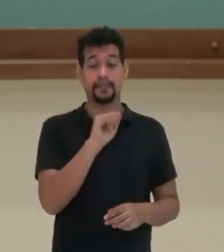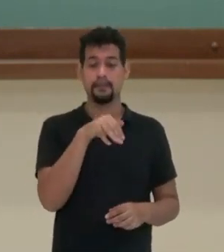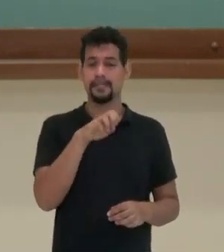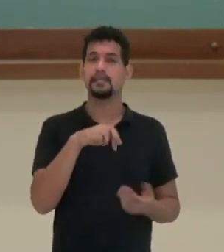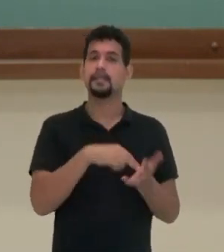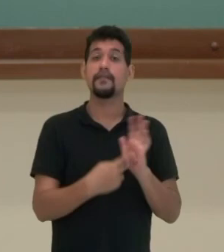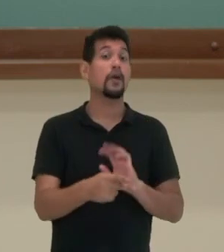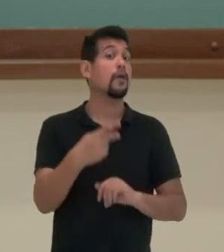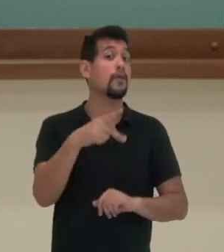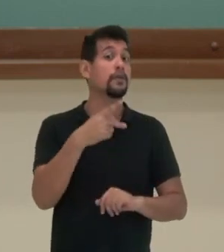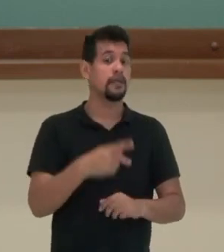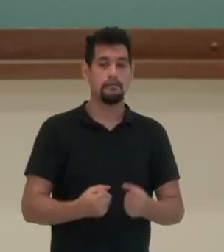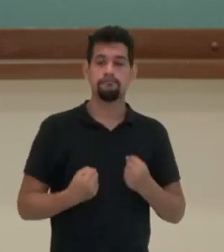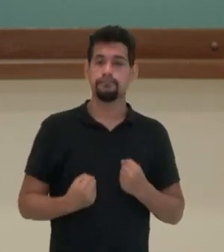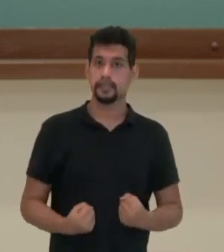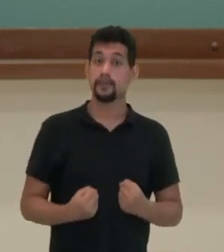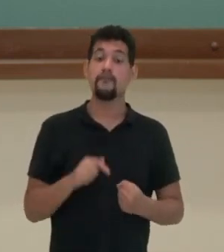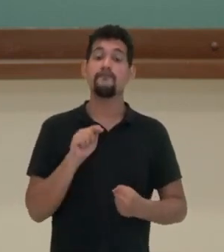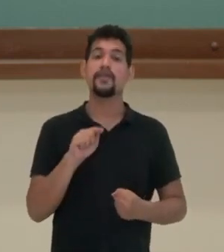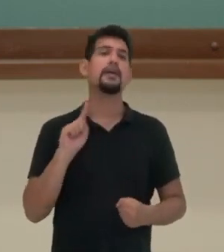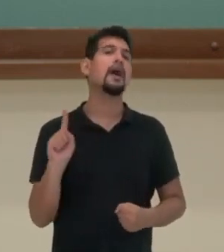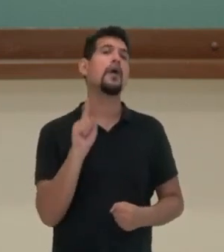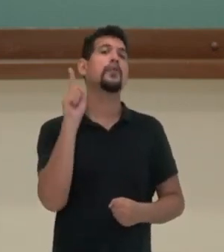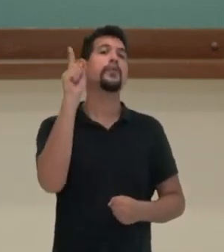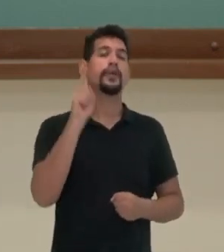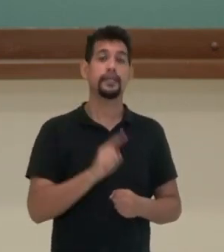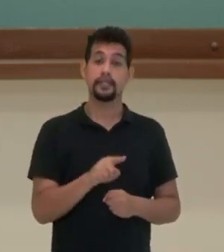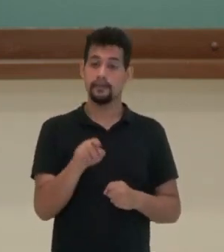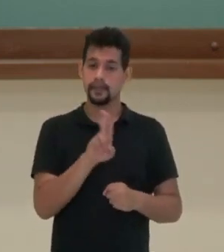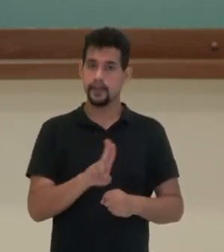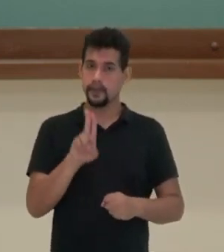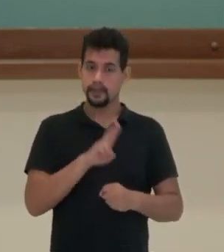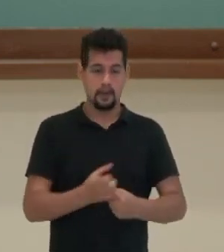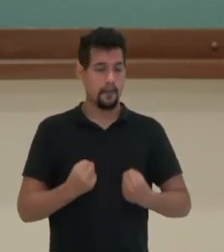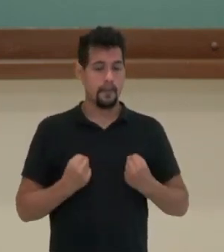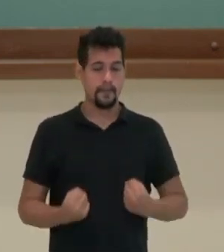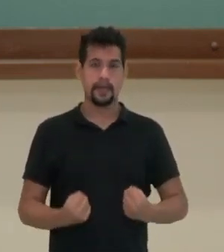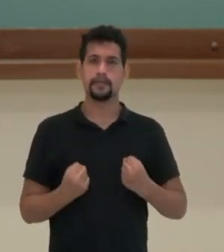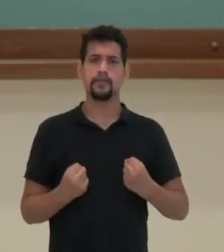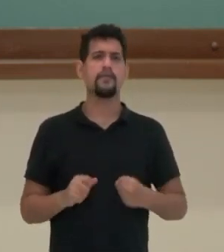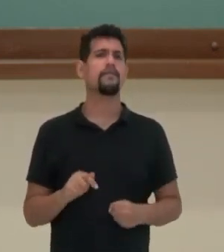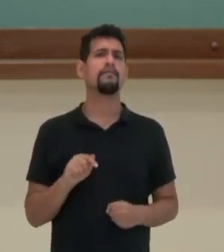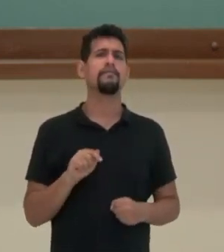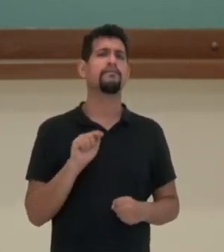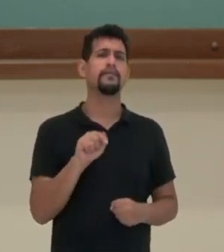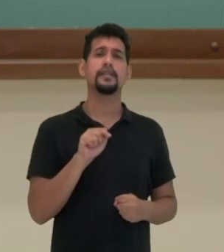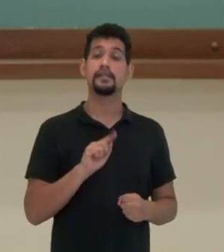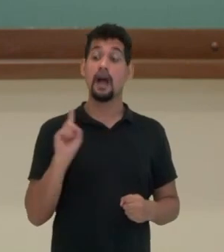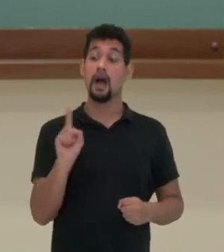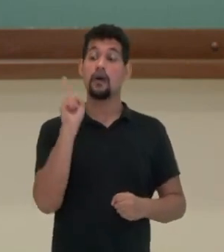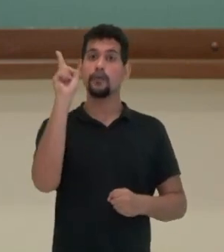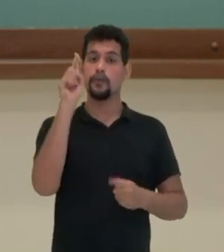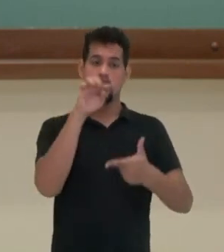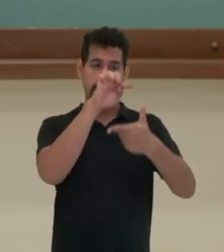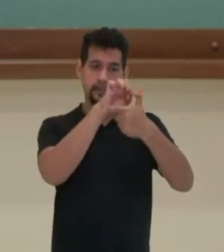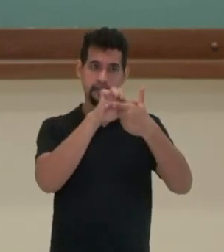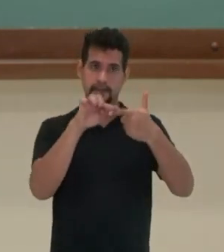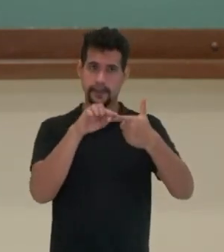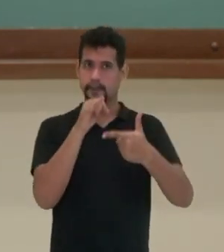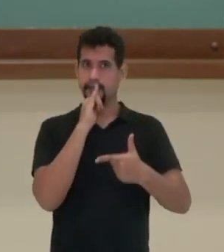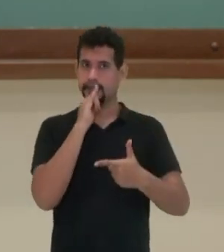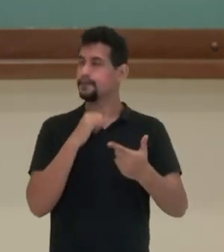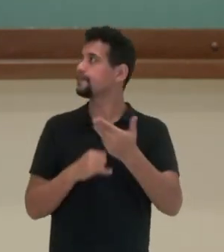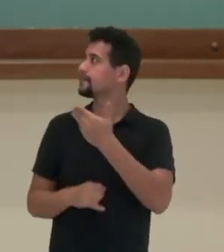o seu peso vezes a altura ao quadrado. Então, você pega o peso e multiplica a altura e depois faz uma divisão. Olha, vamos para um